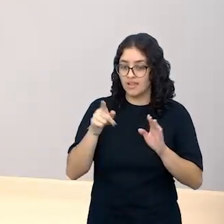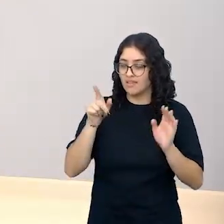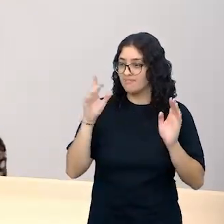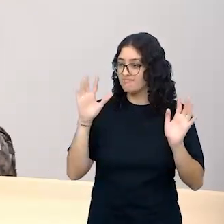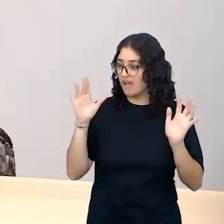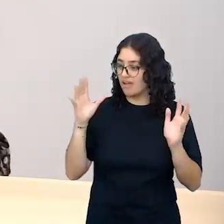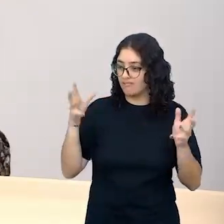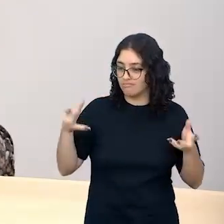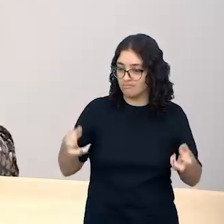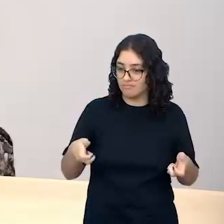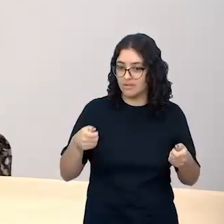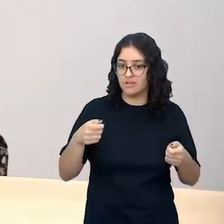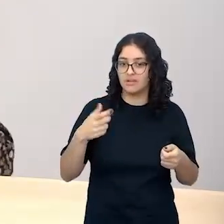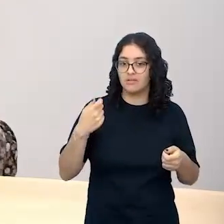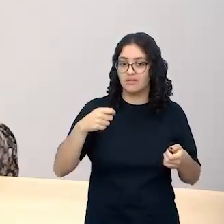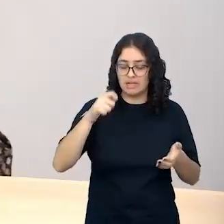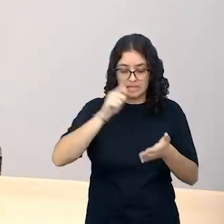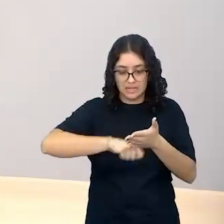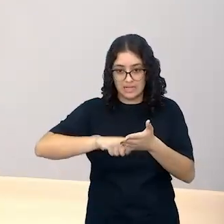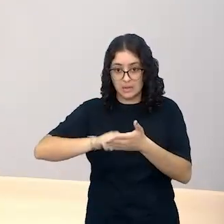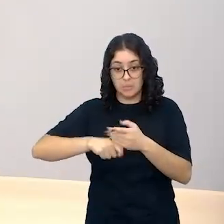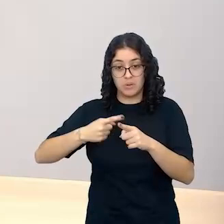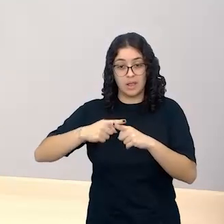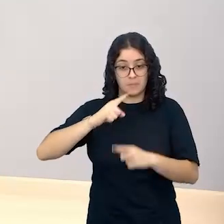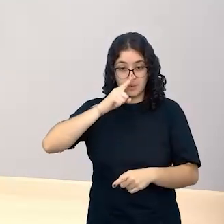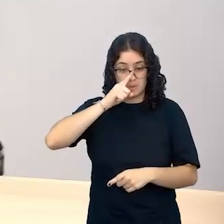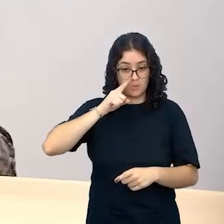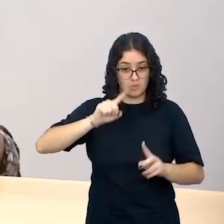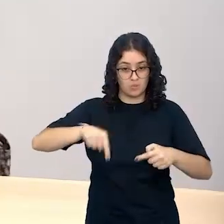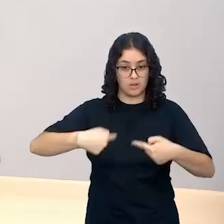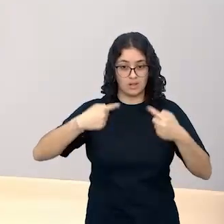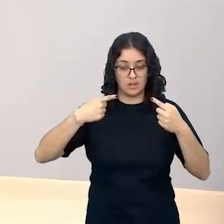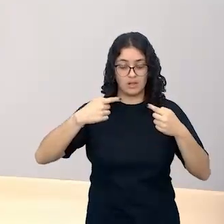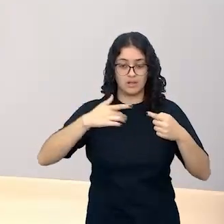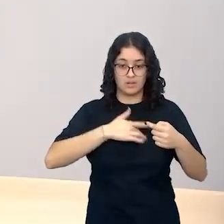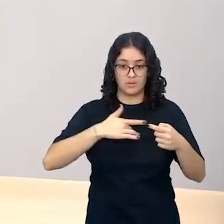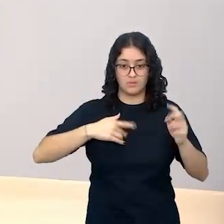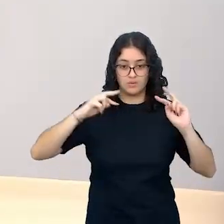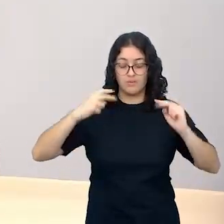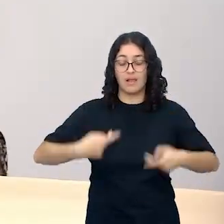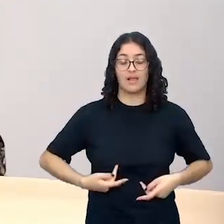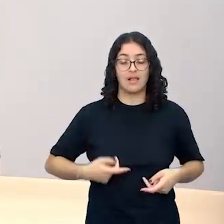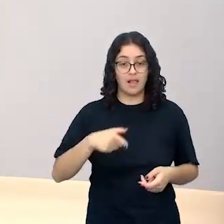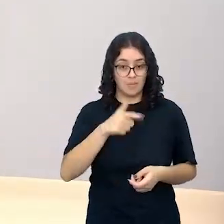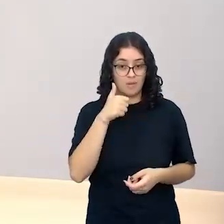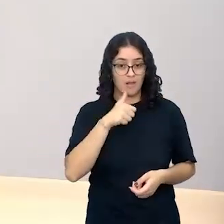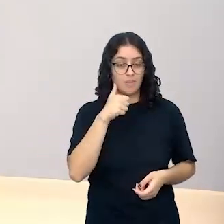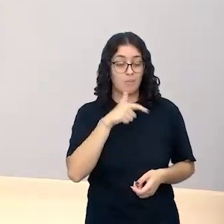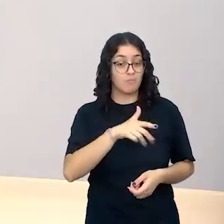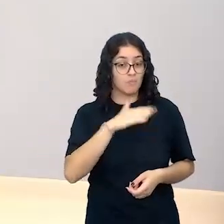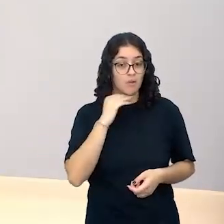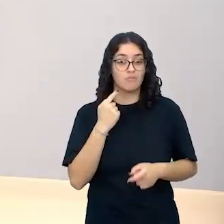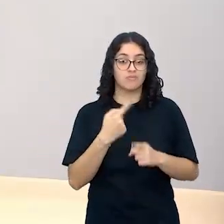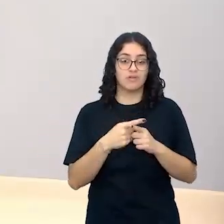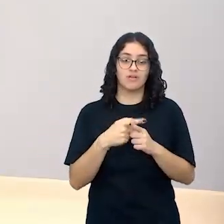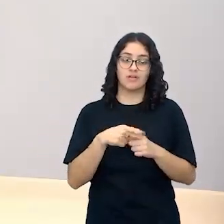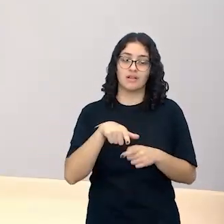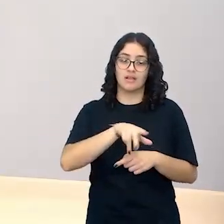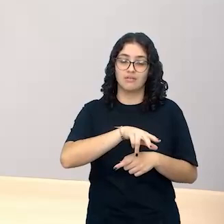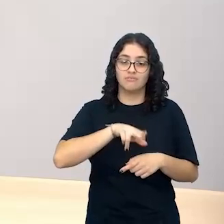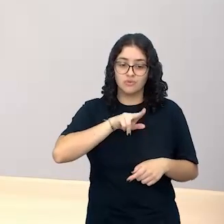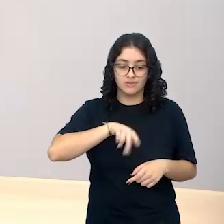muita... Tem que assinar termos. São vários aspectos que custou a vida dela, mas que era todo